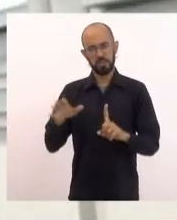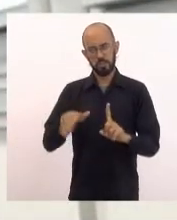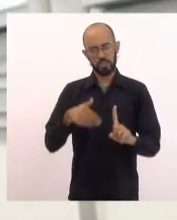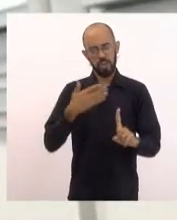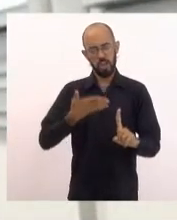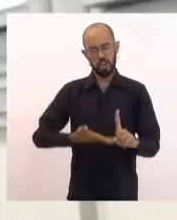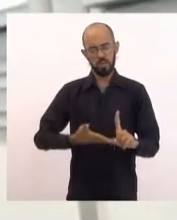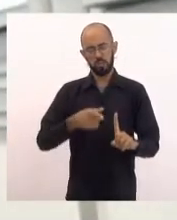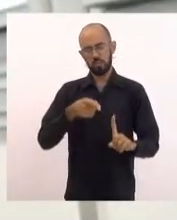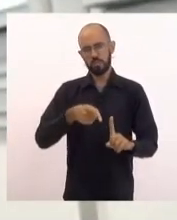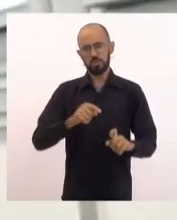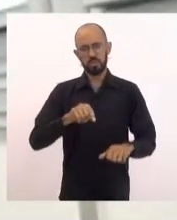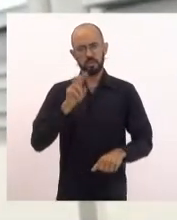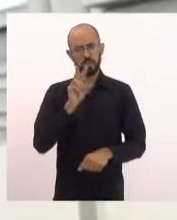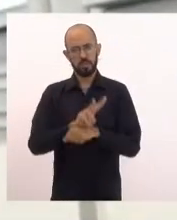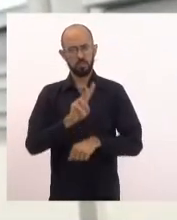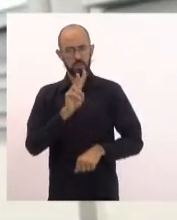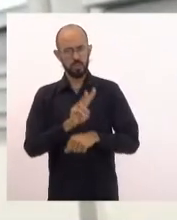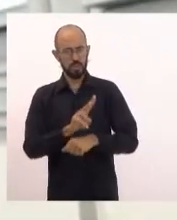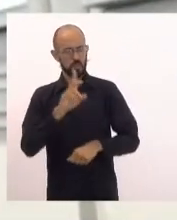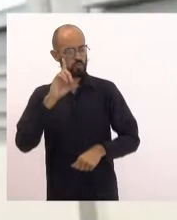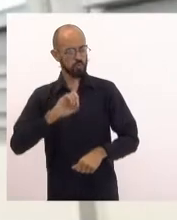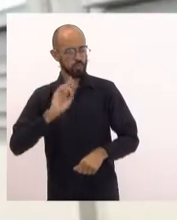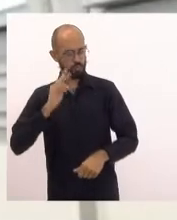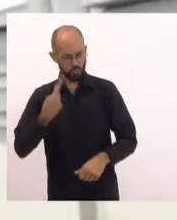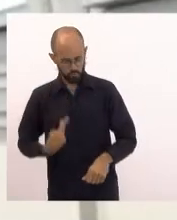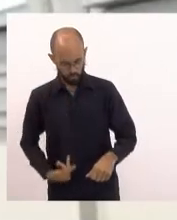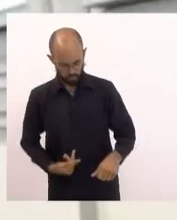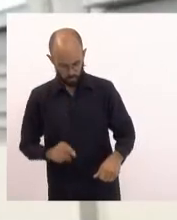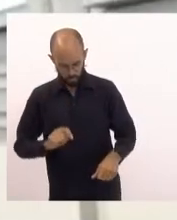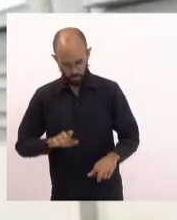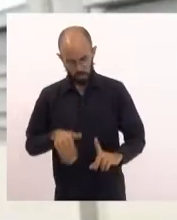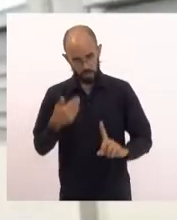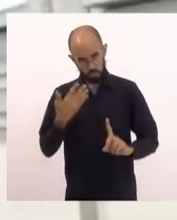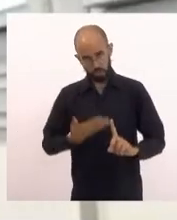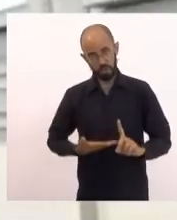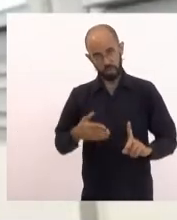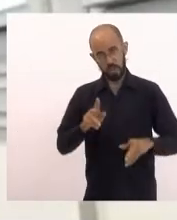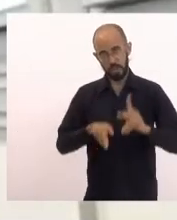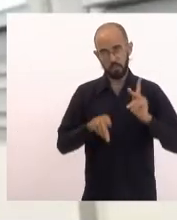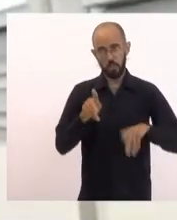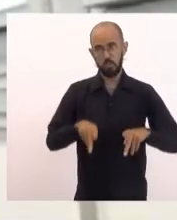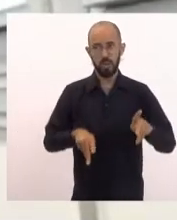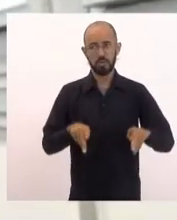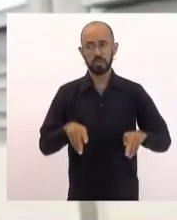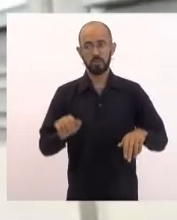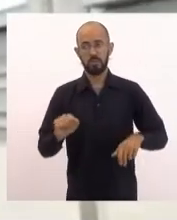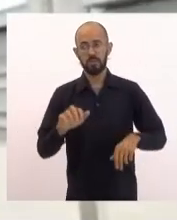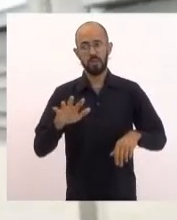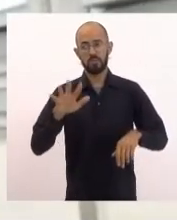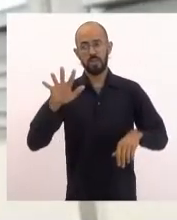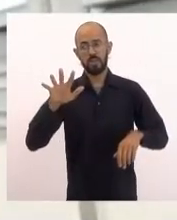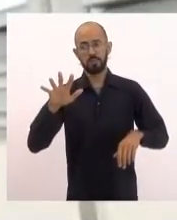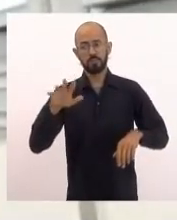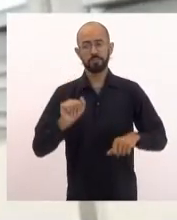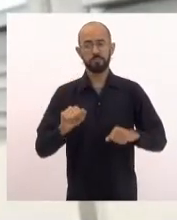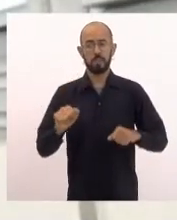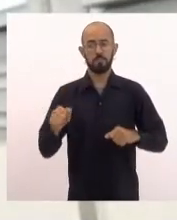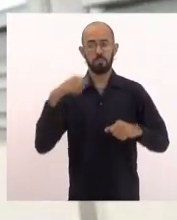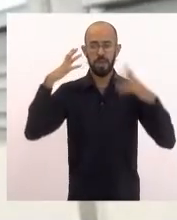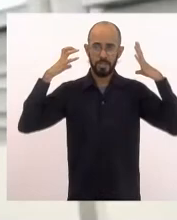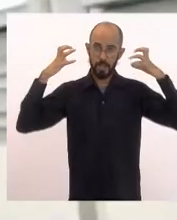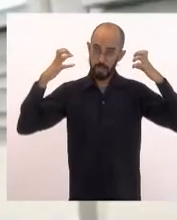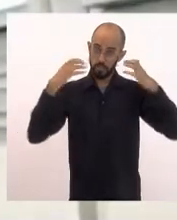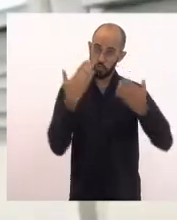trabalho de defender os direitos humanos e a dignidade do povo da favela e da periferia. Marielle não só estudou no CEASME,